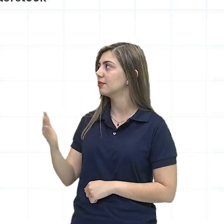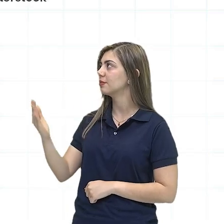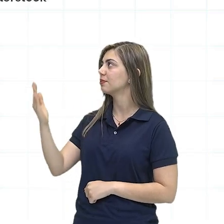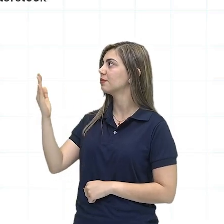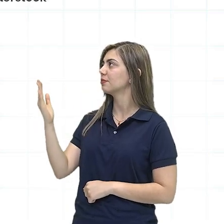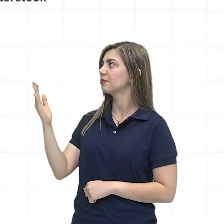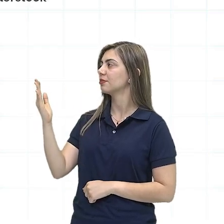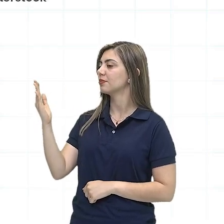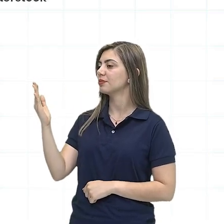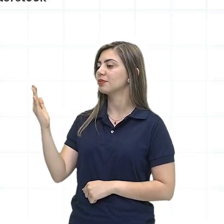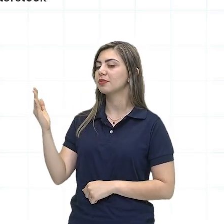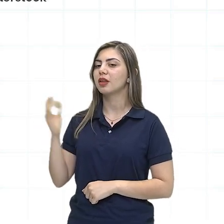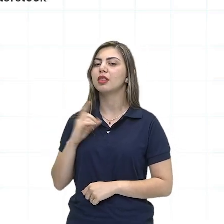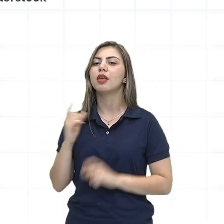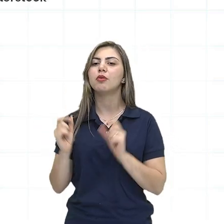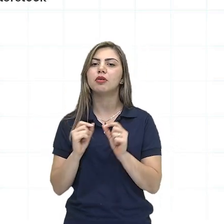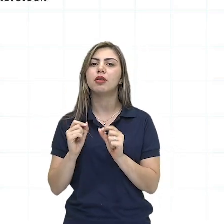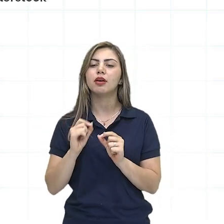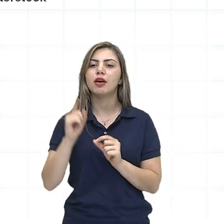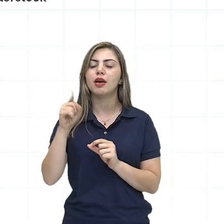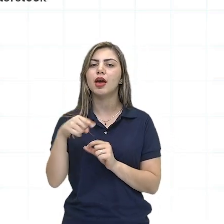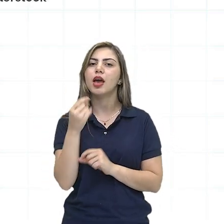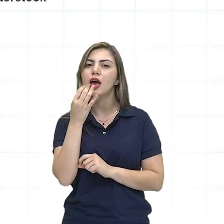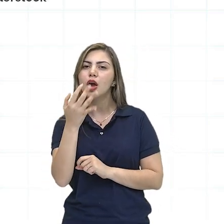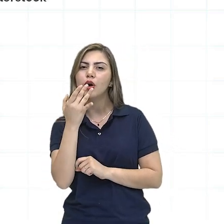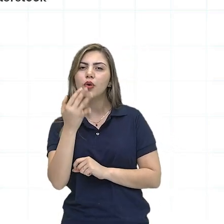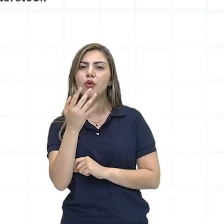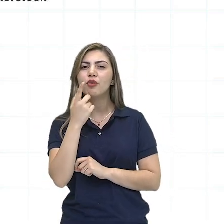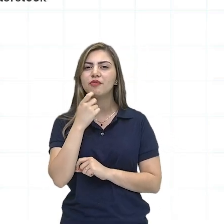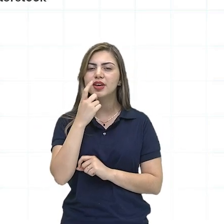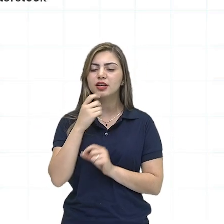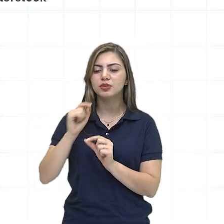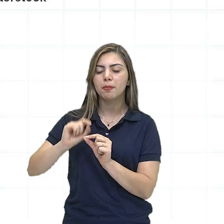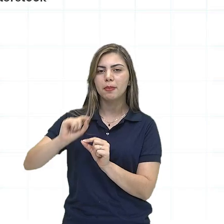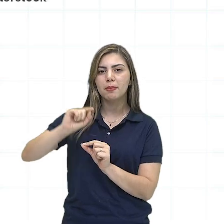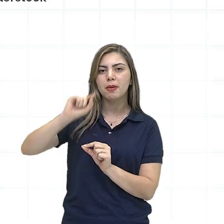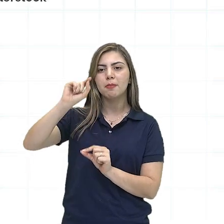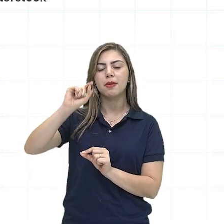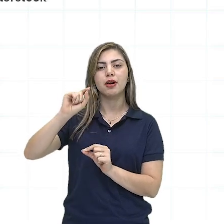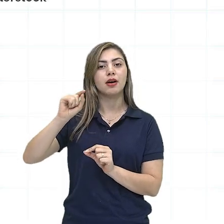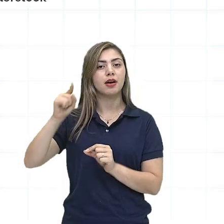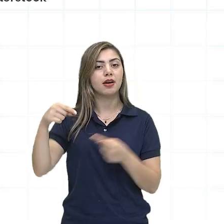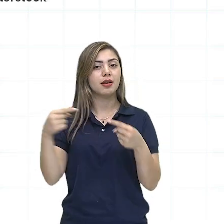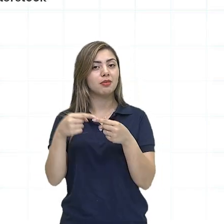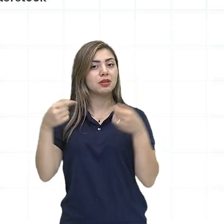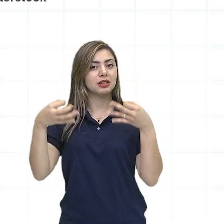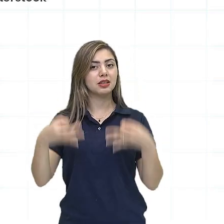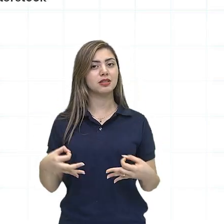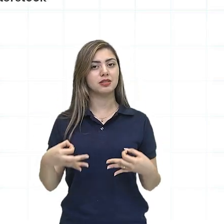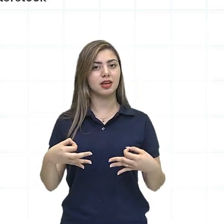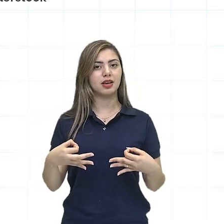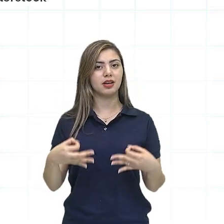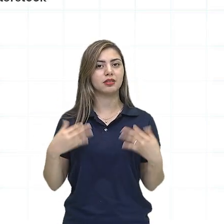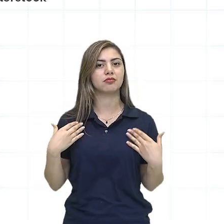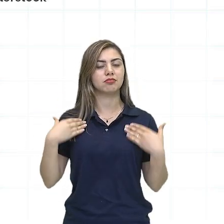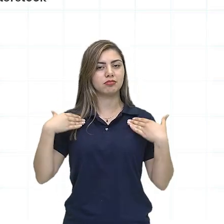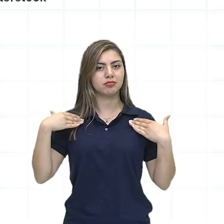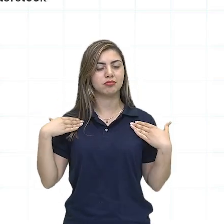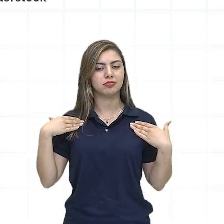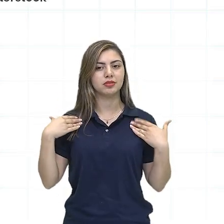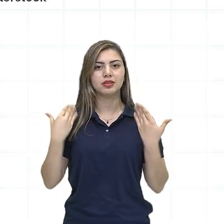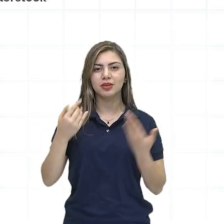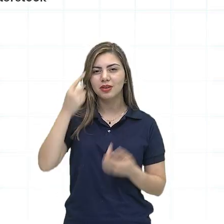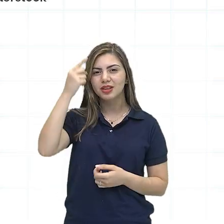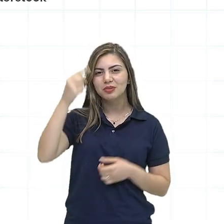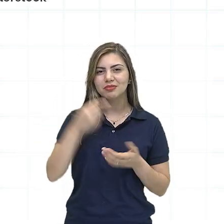nessa figura que tem esses pontilhados verdes, ela está ali numa postura correta, né? A nossa coluna,